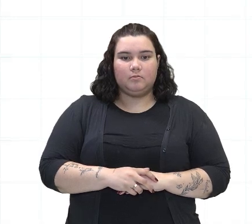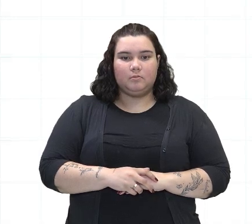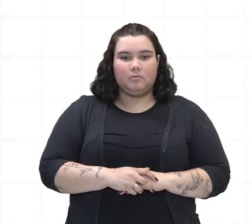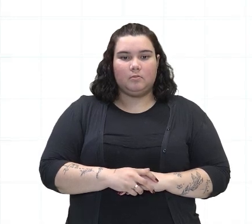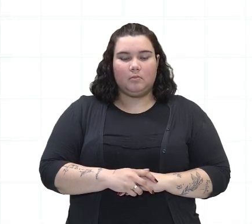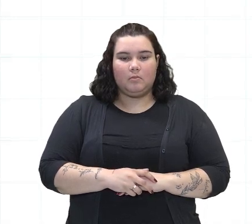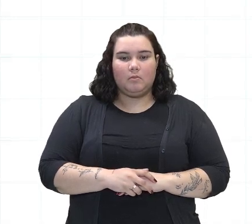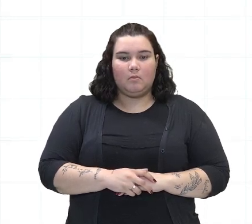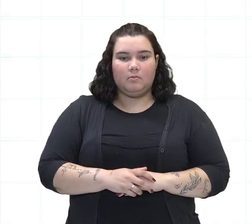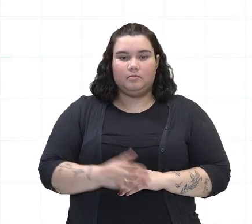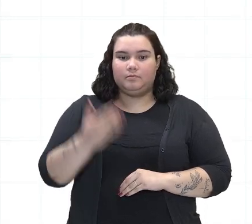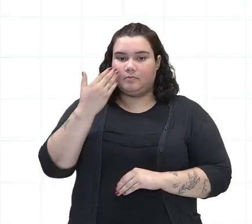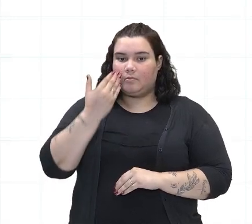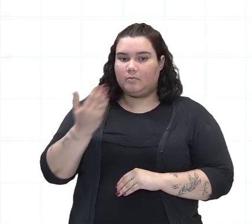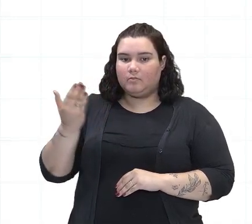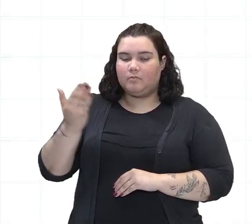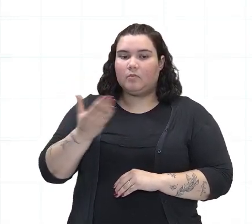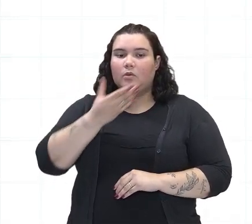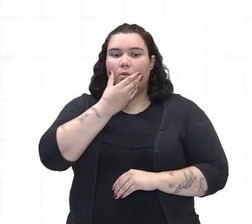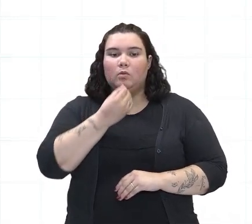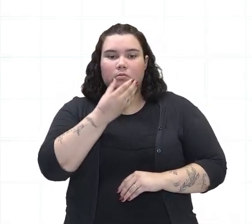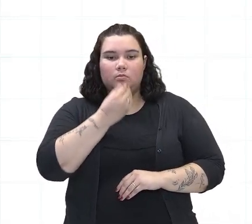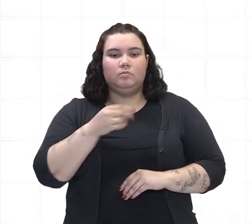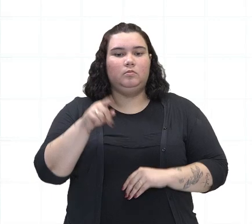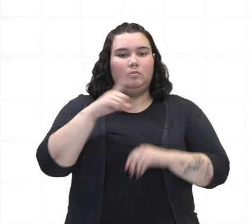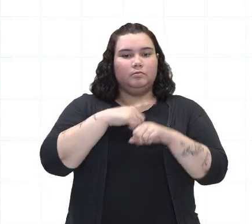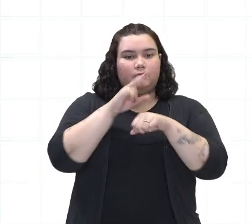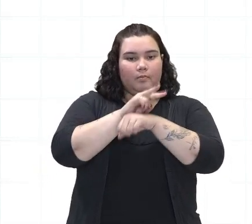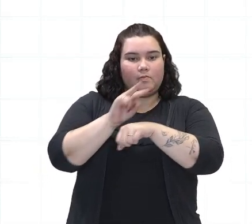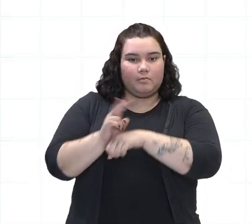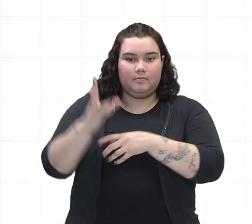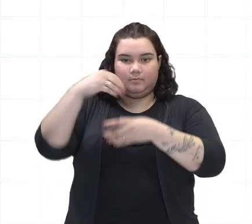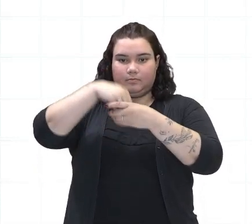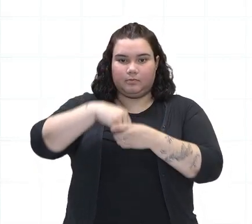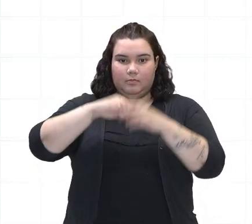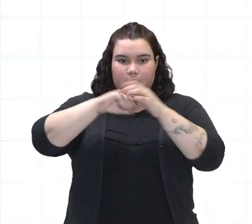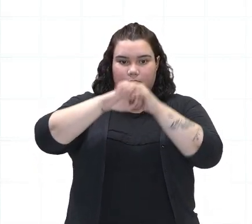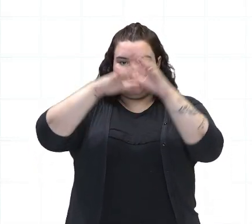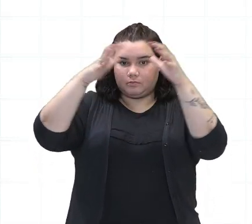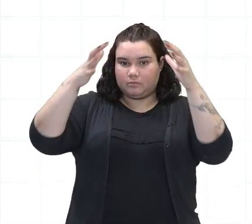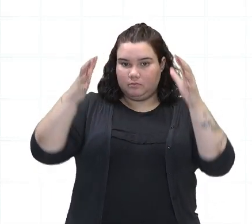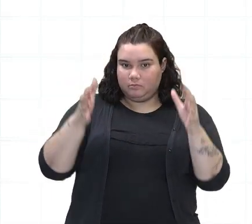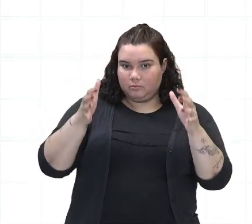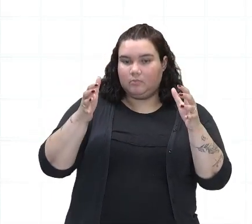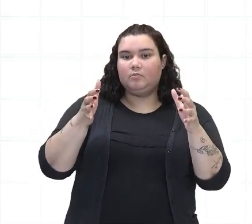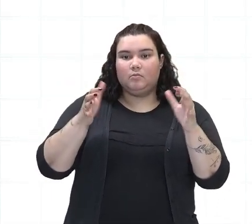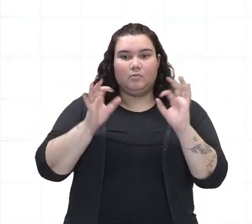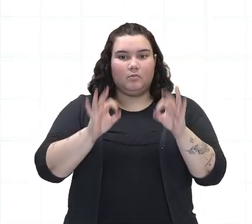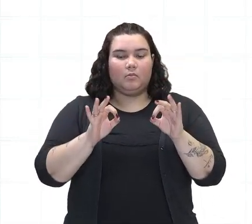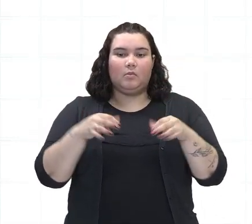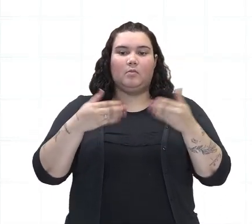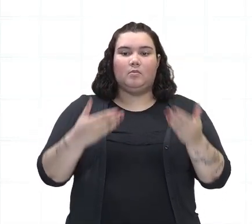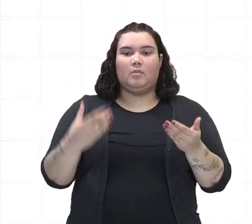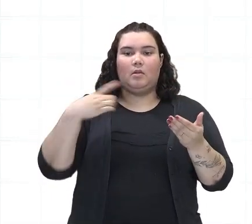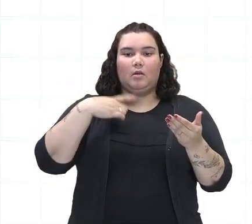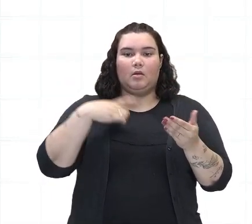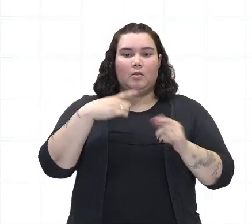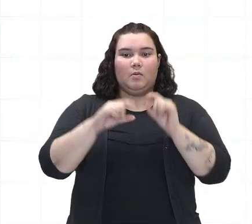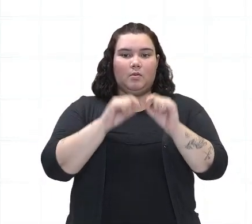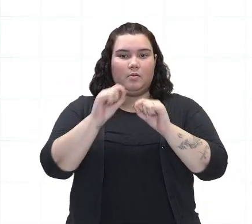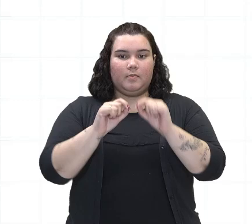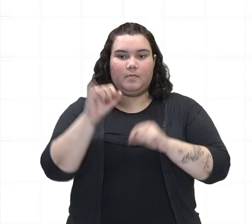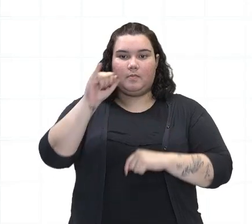Aí a gente tem, ó, os homens, eles se habitavam, né, se protegiam dentro das cavernas. E, olha só, a gente vai ver agora